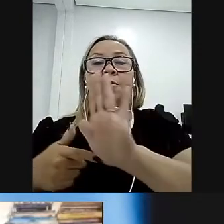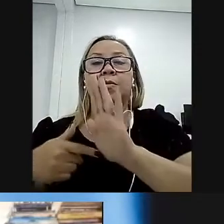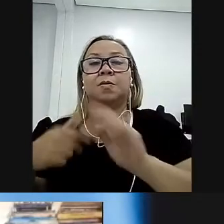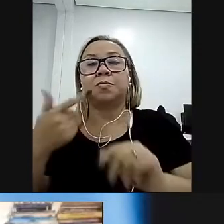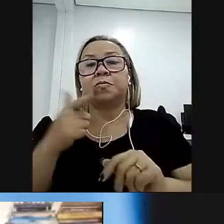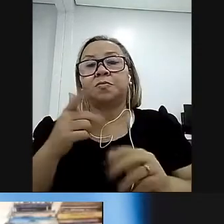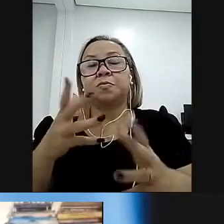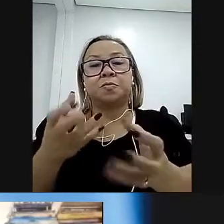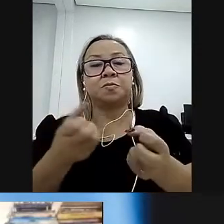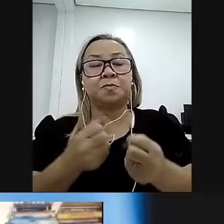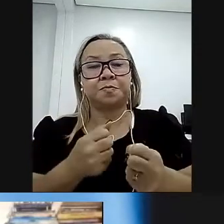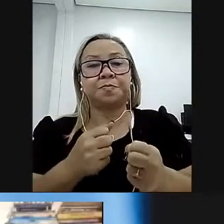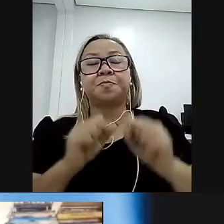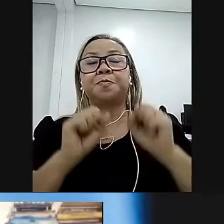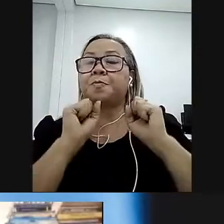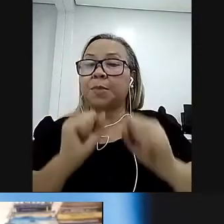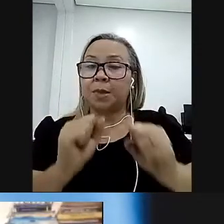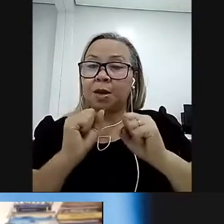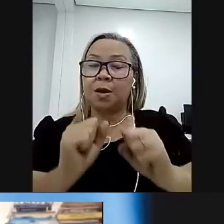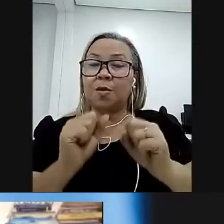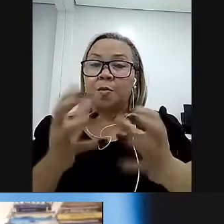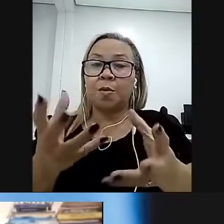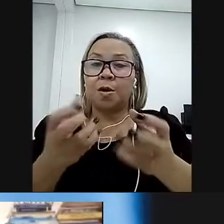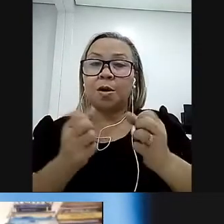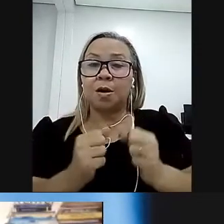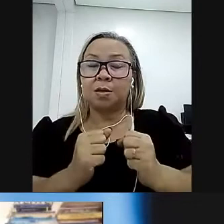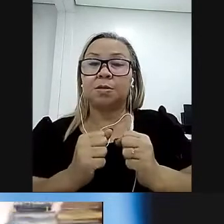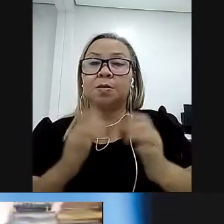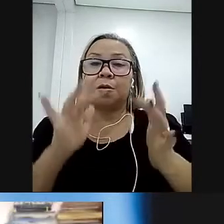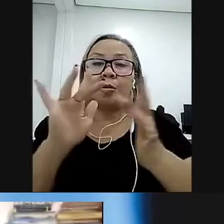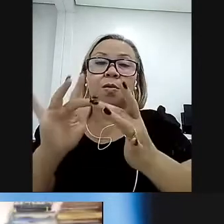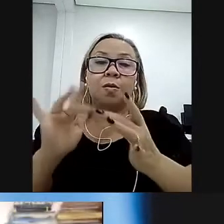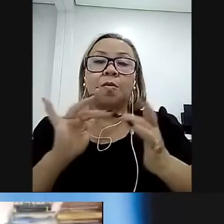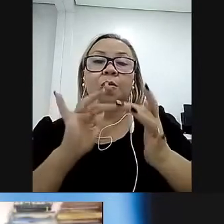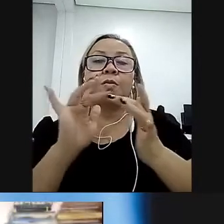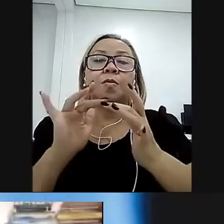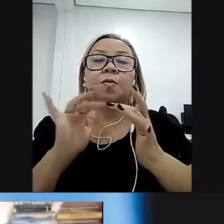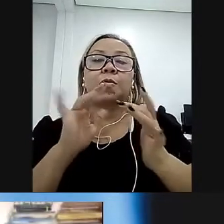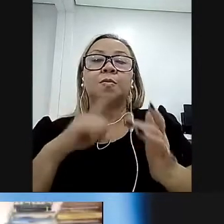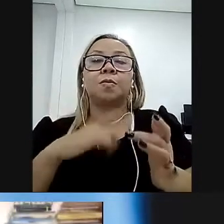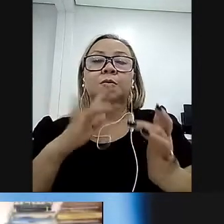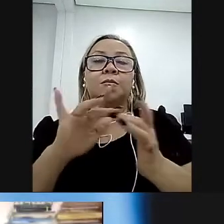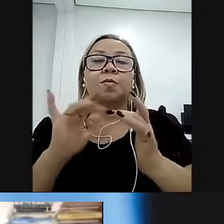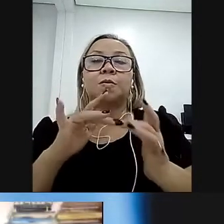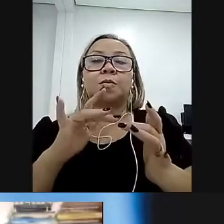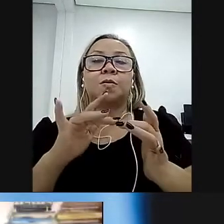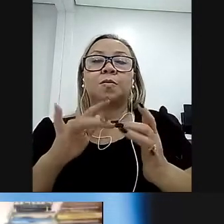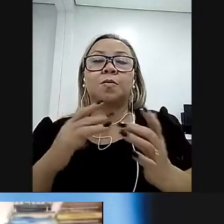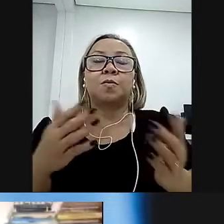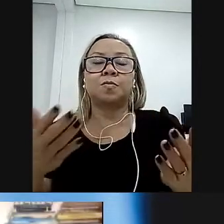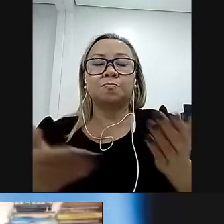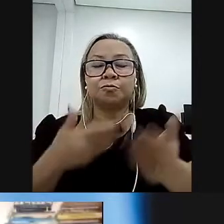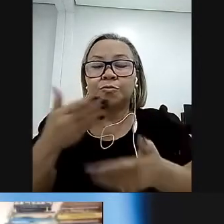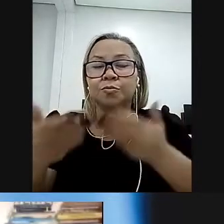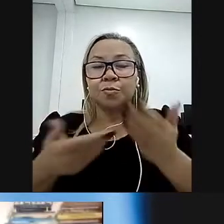recebido, pode tomar contato com a inteireza do trabalho, né, de cabo a